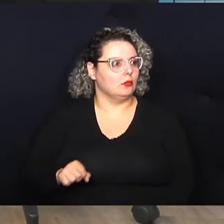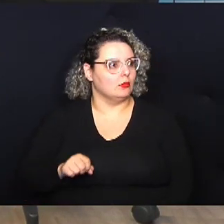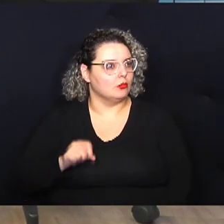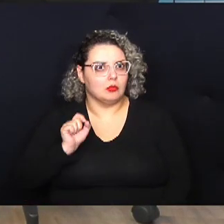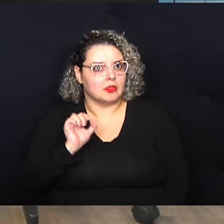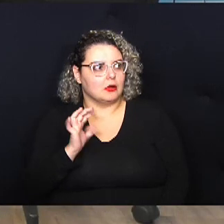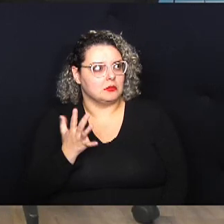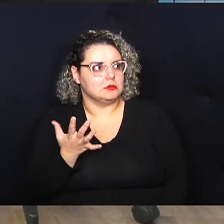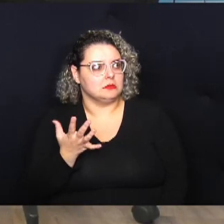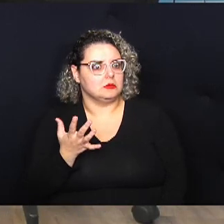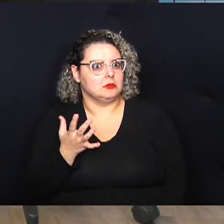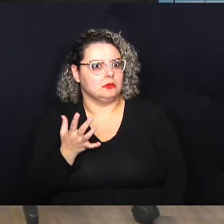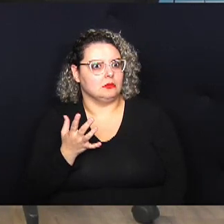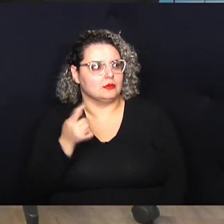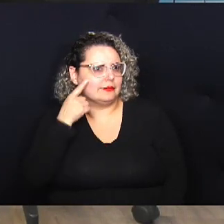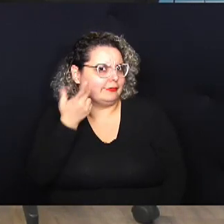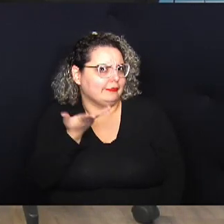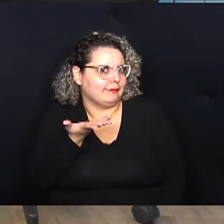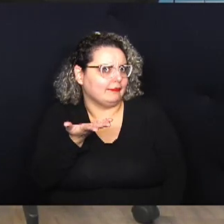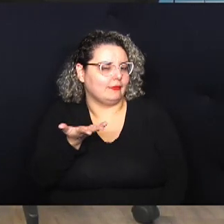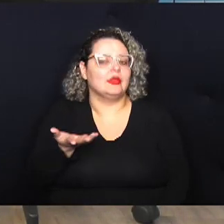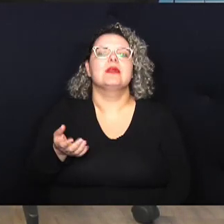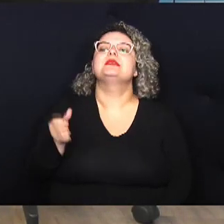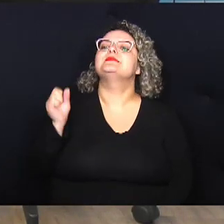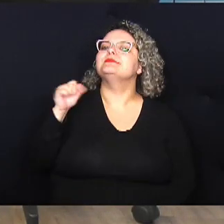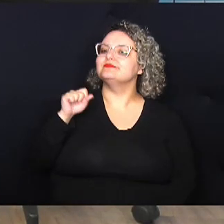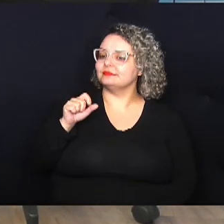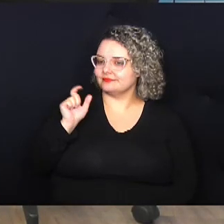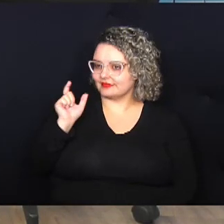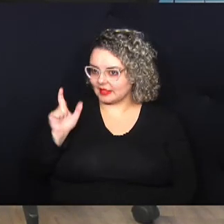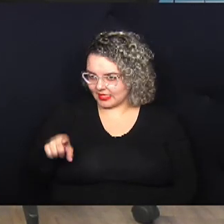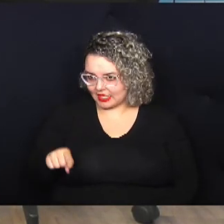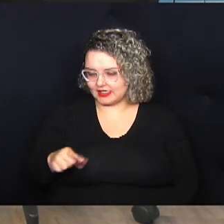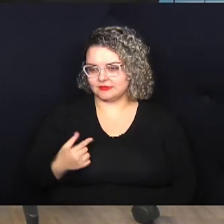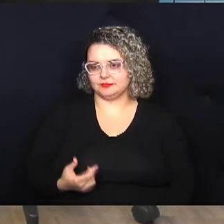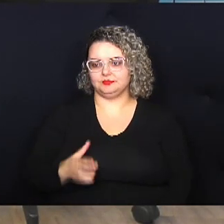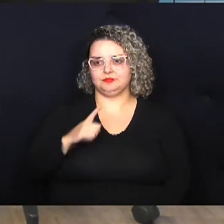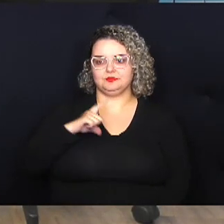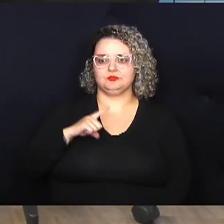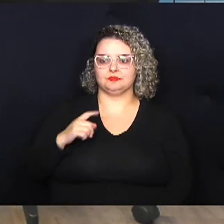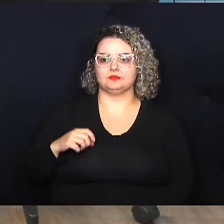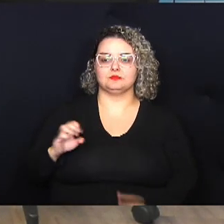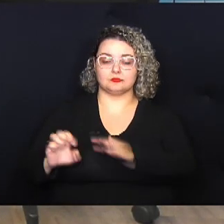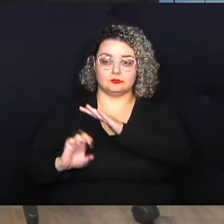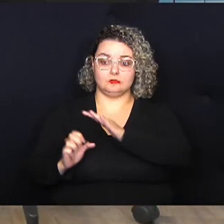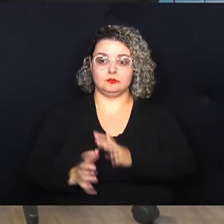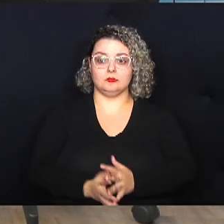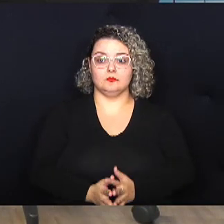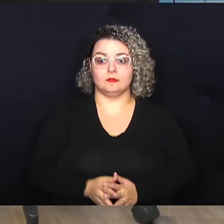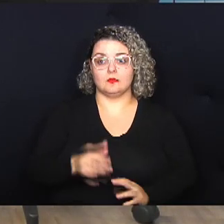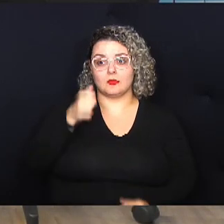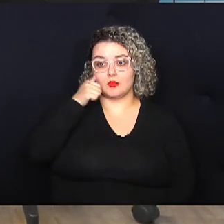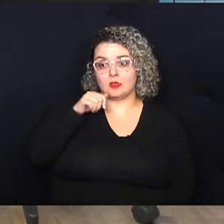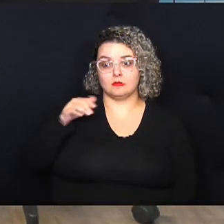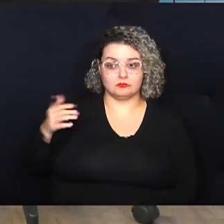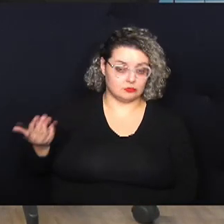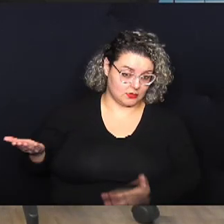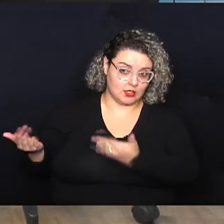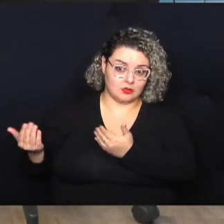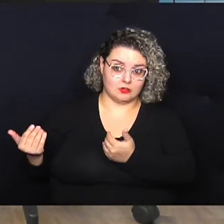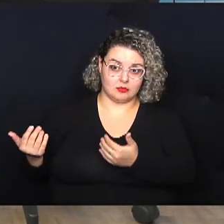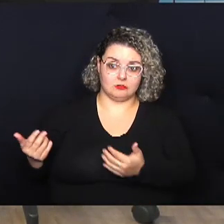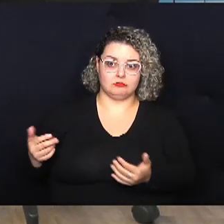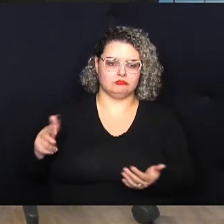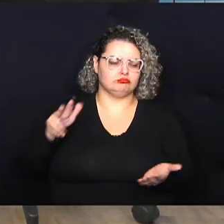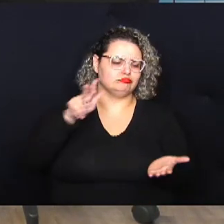foi, né? Da onde você tirou isso? É isso, né? Eu tive um caso lá na empresa de uma menina que caiu de